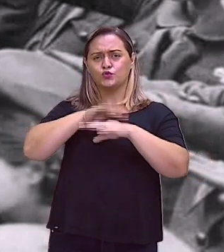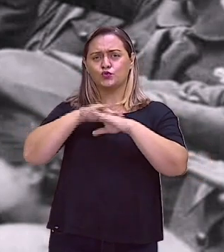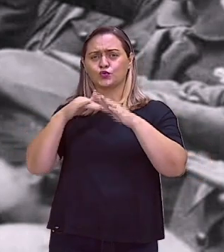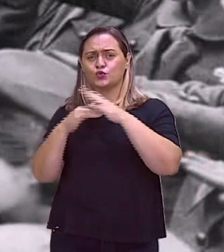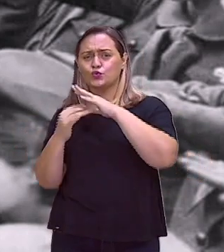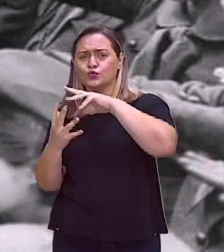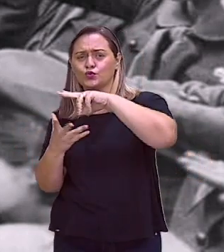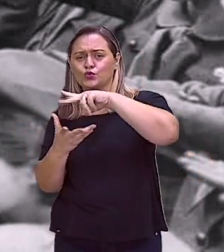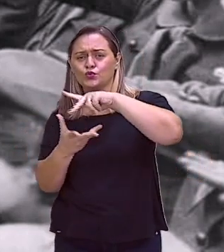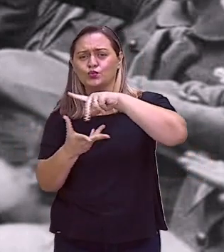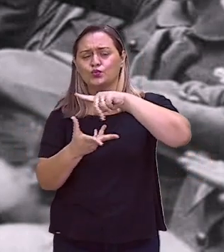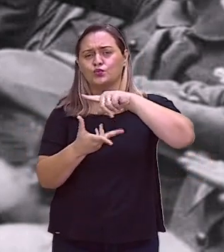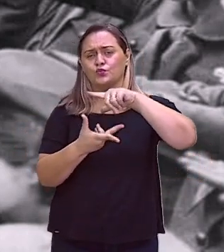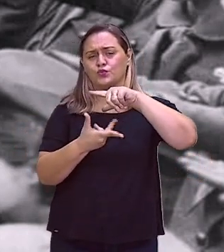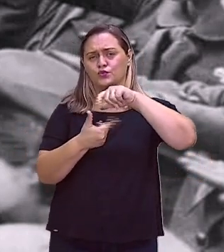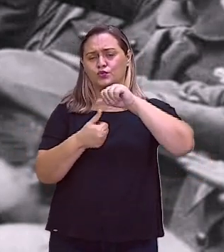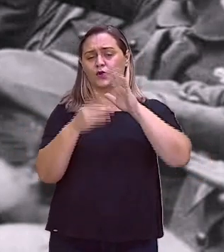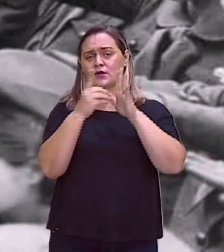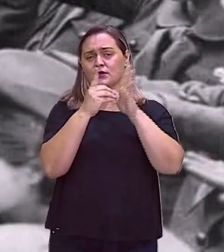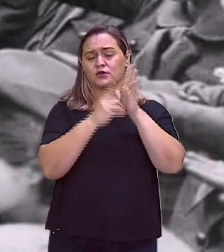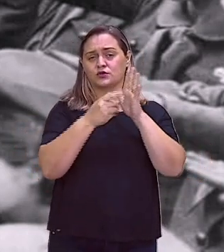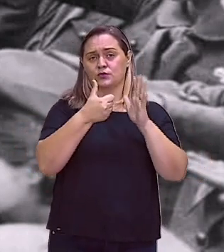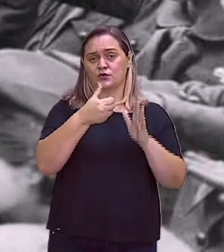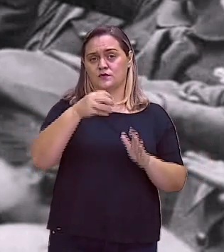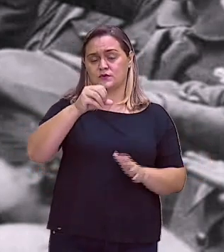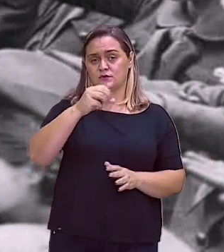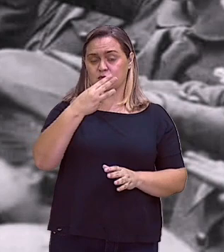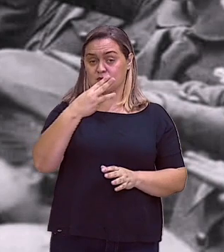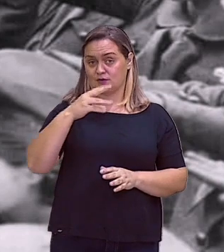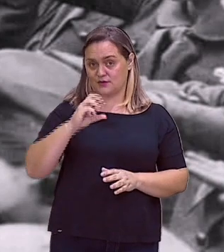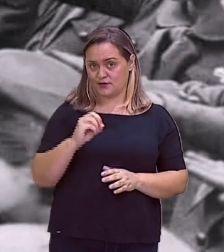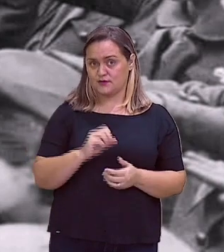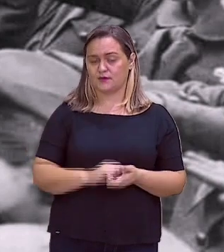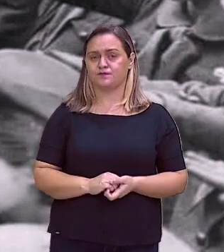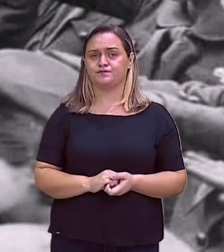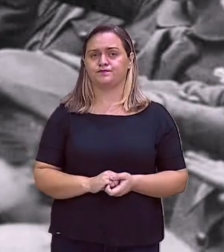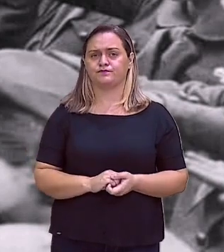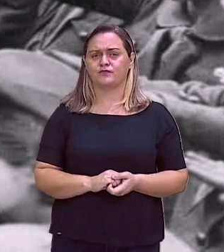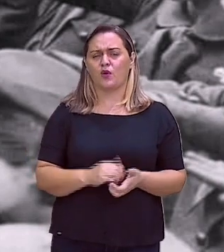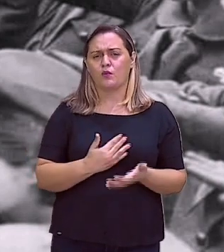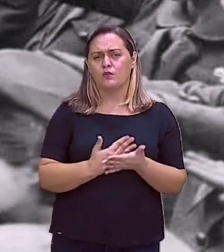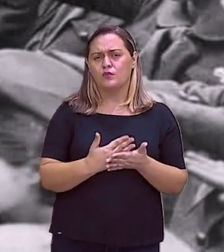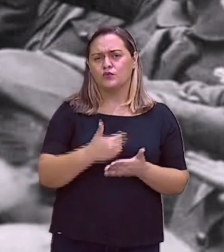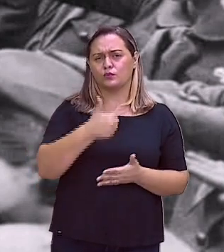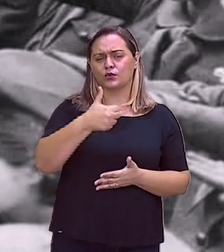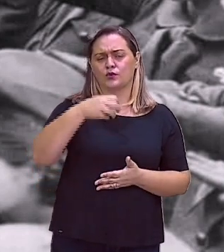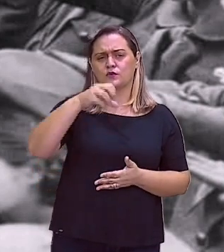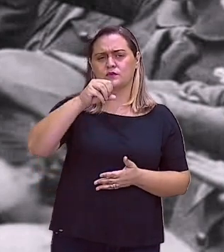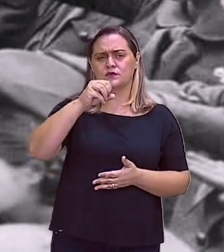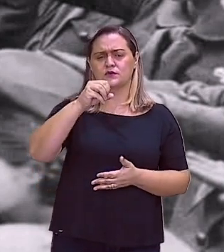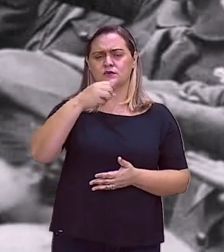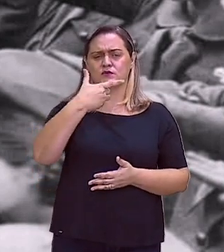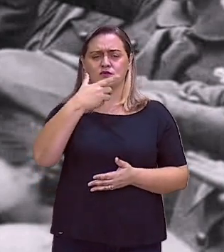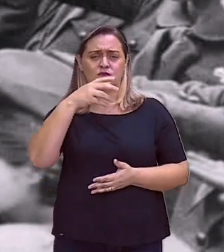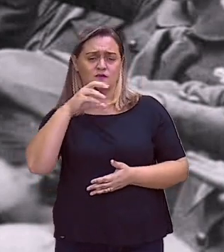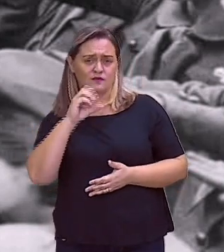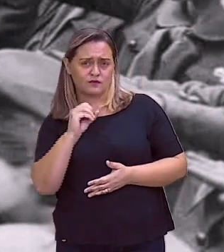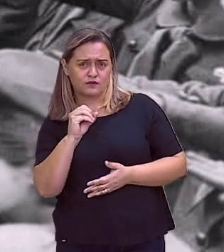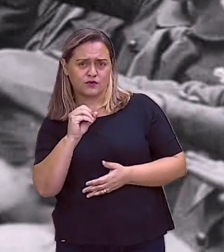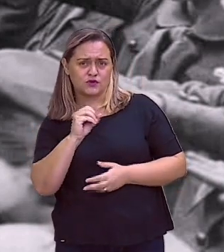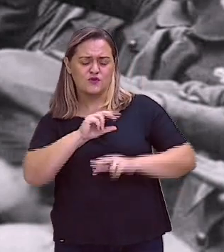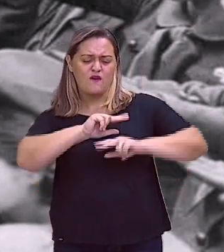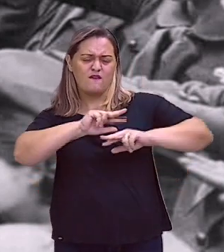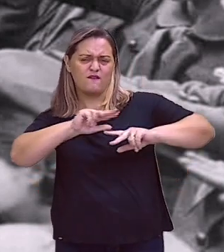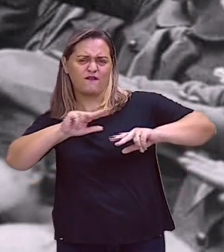Deca da década de 1930 desde a década de 1920 uma série de